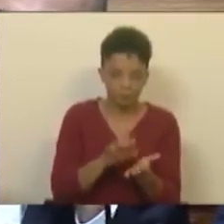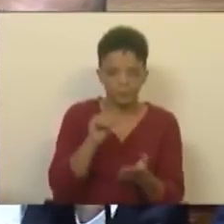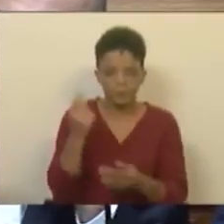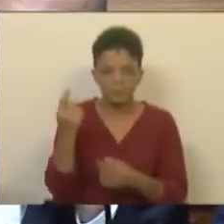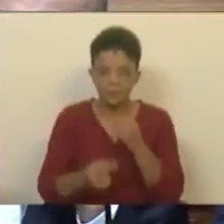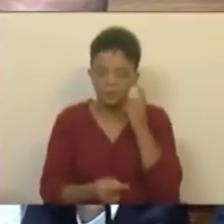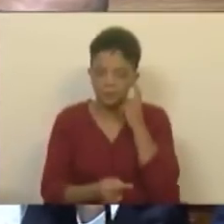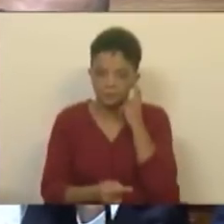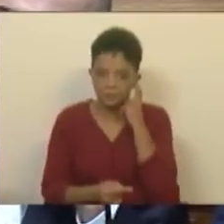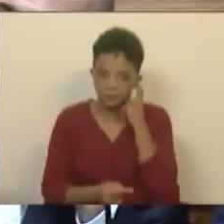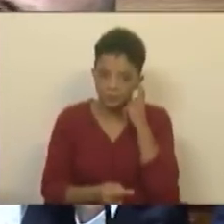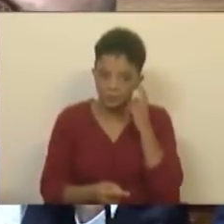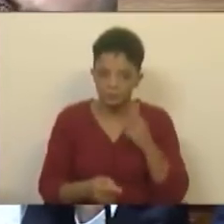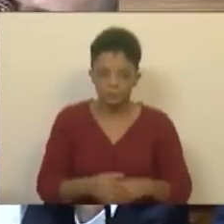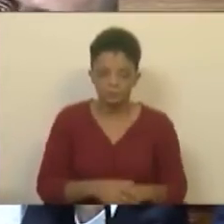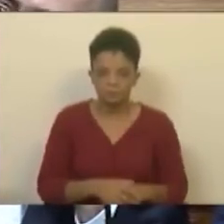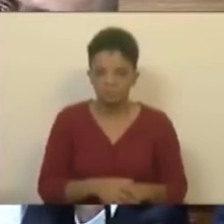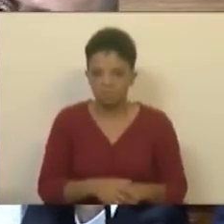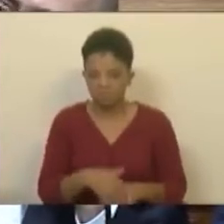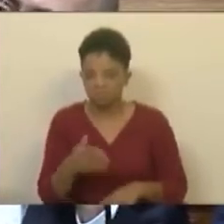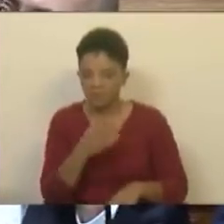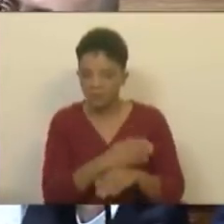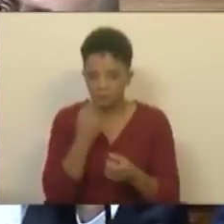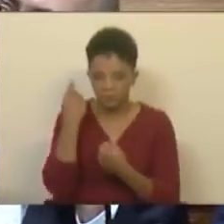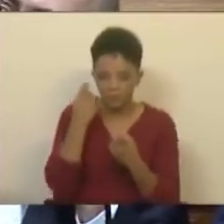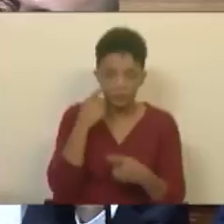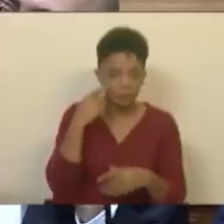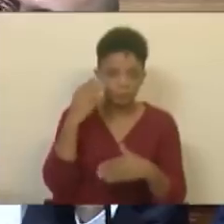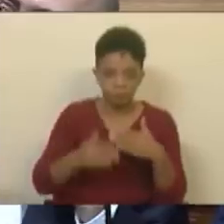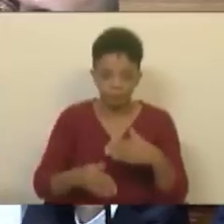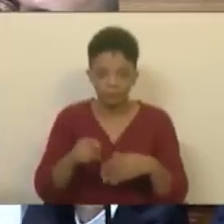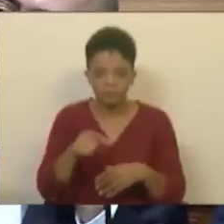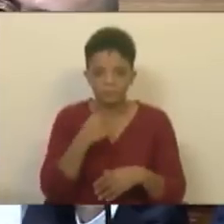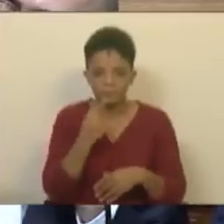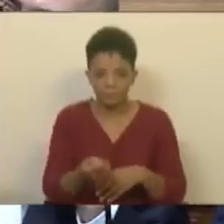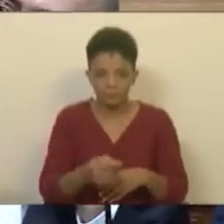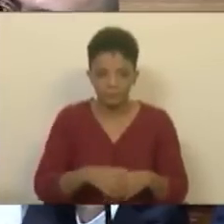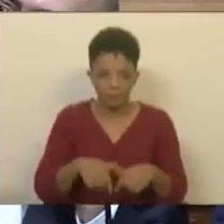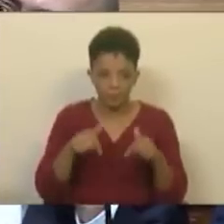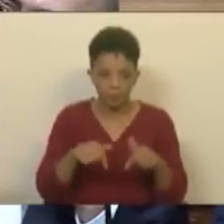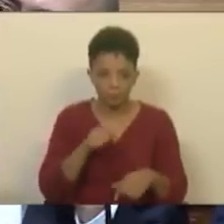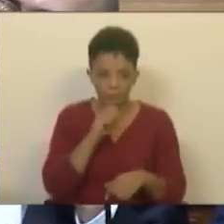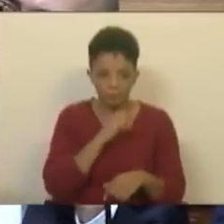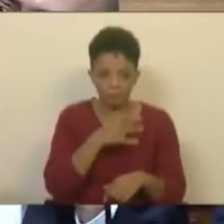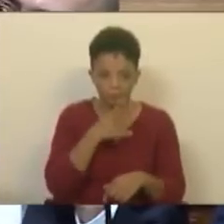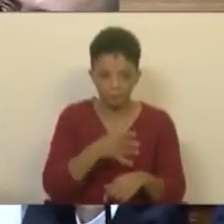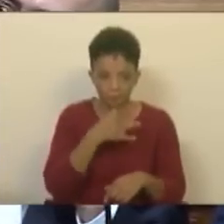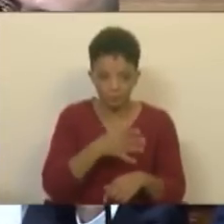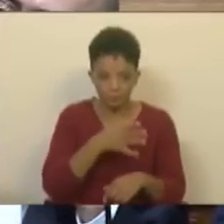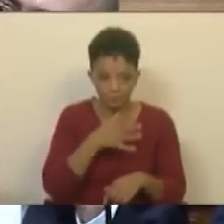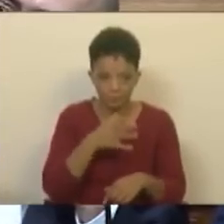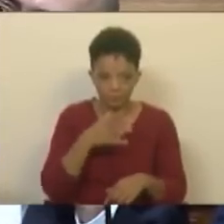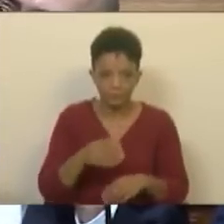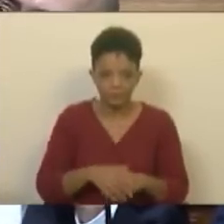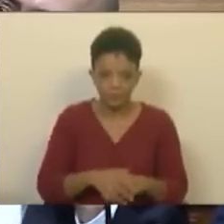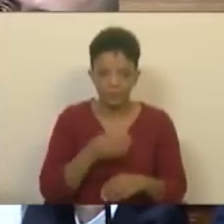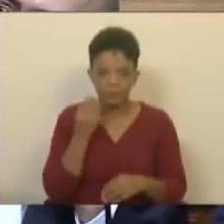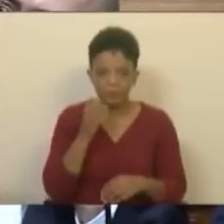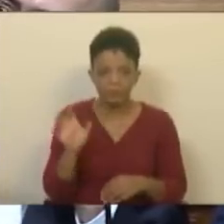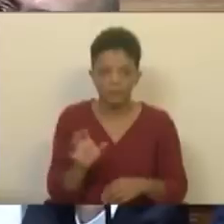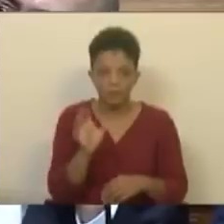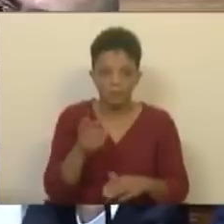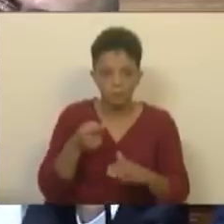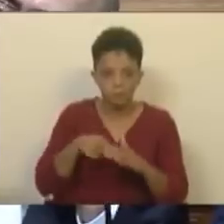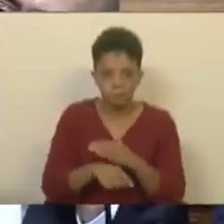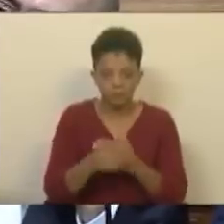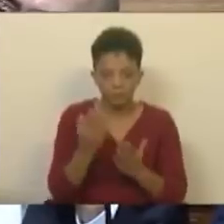forçou até que não sei se planeadamento ou de improviso aqui tem dito que eu hoje Provavelmente explicarmos o que é que era esse famoso mecanismo